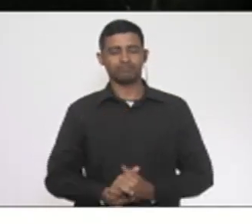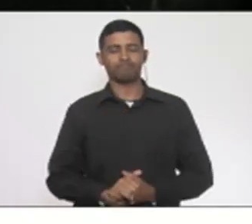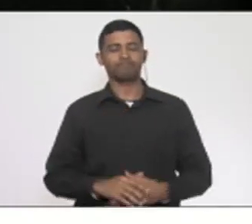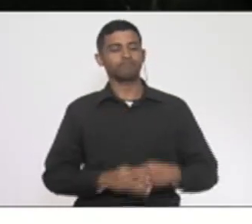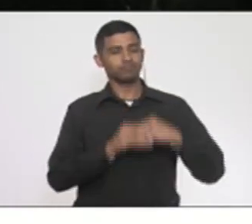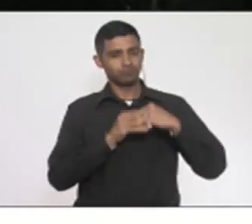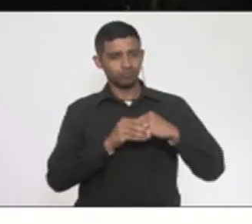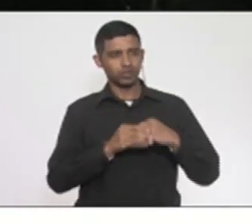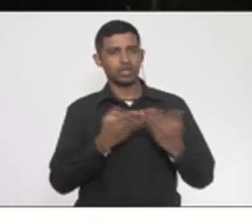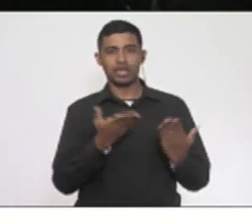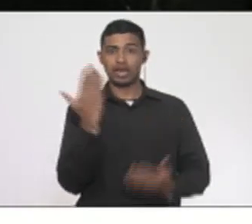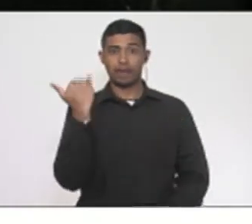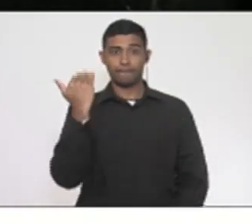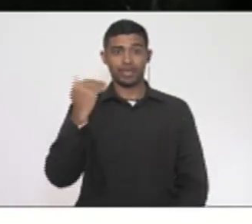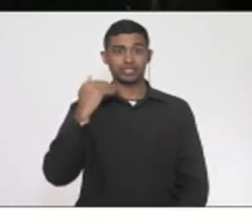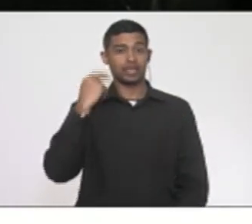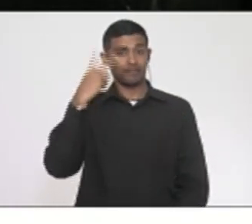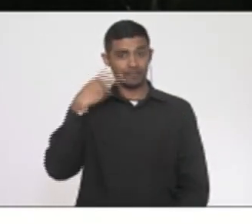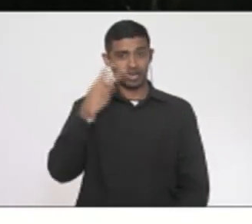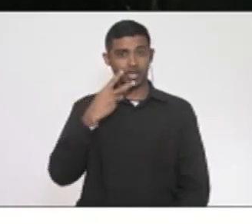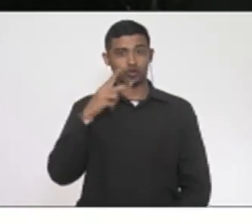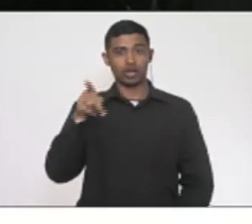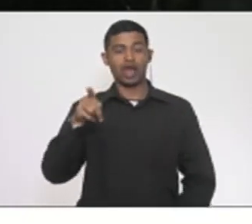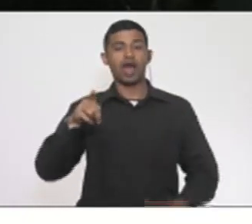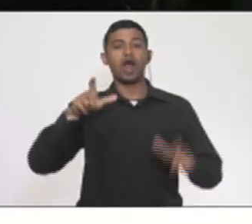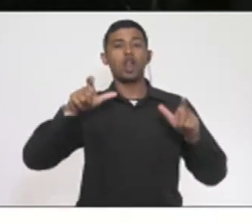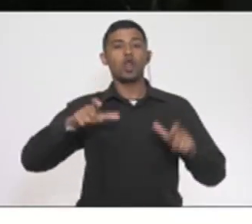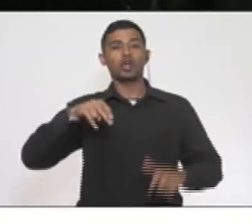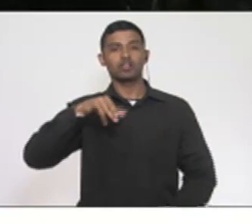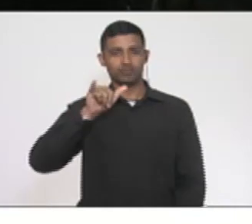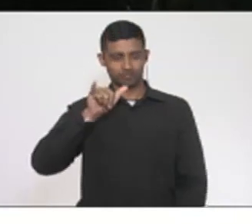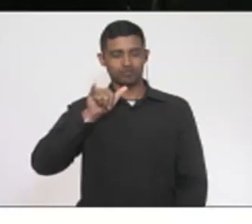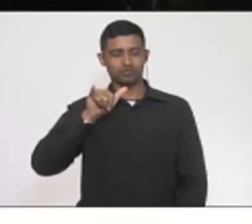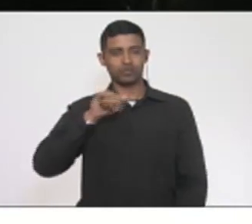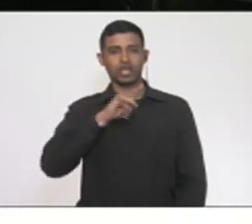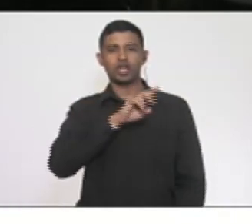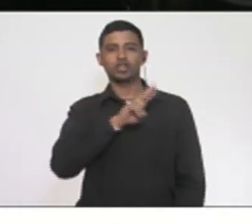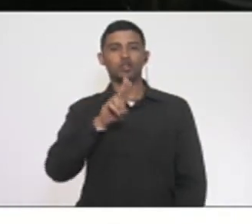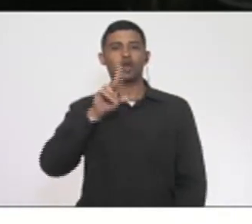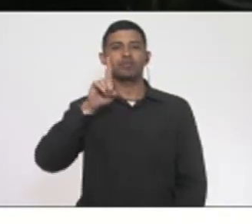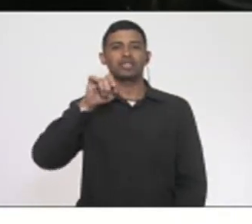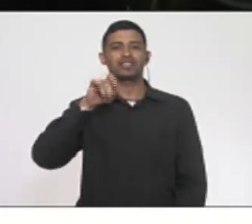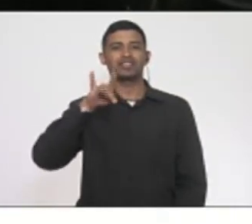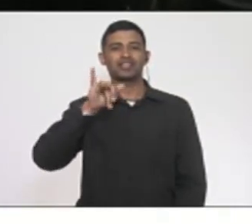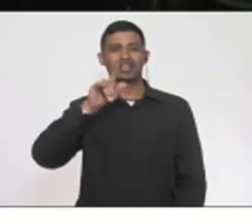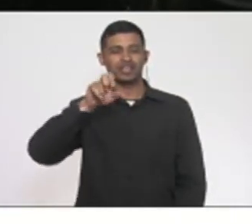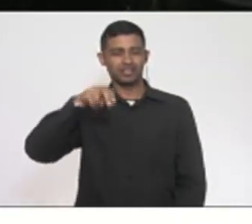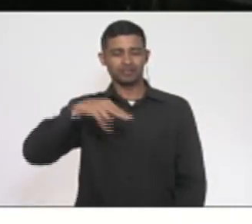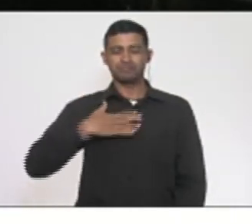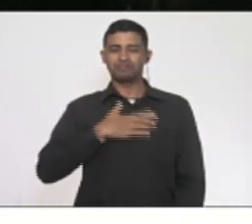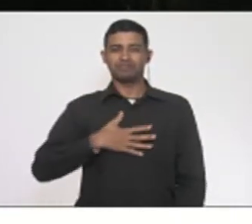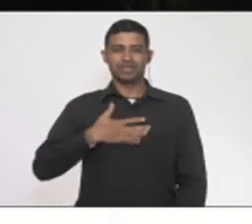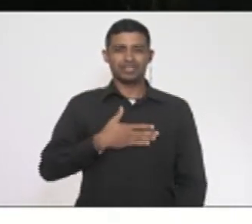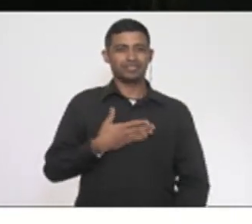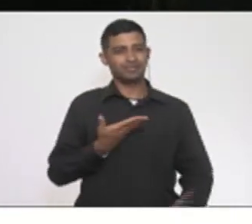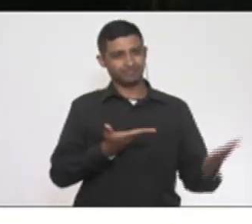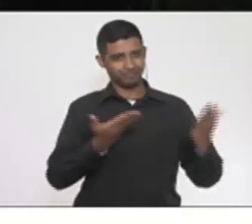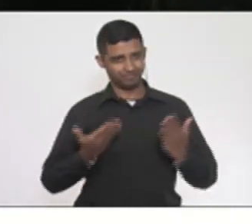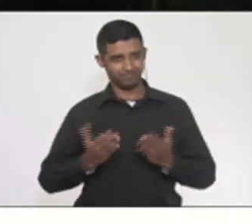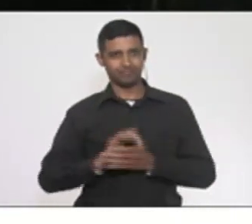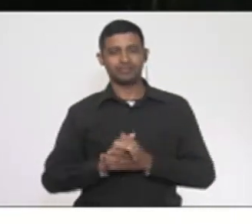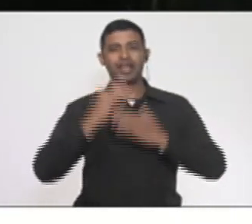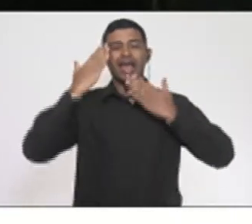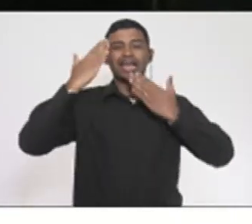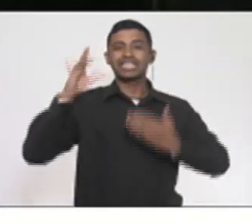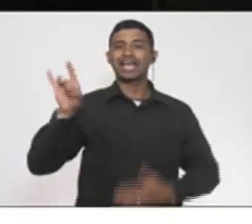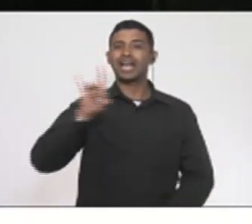cumprimentar o ex-vereador de Nova Iguaçu, grande amigo Denilson Ambrosio, é um prazer recebê-lo aqui, agradecer a